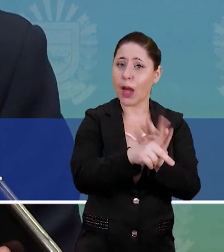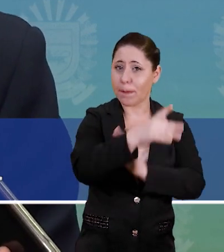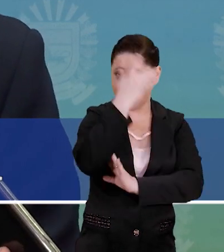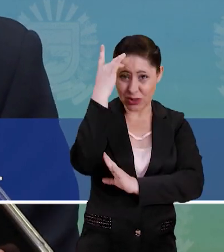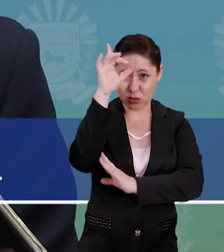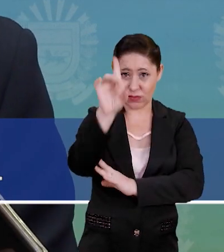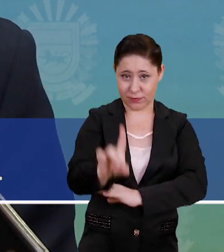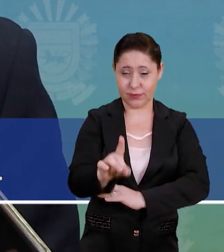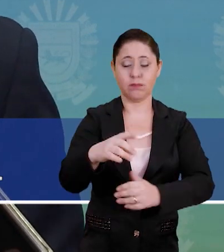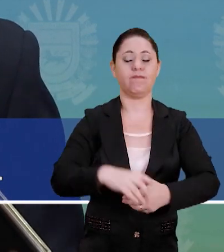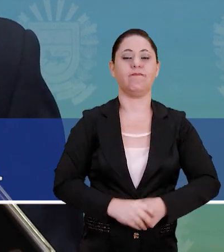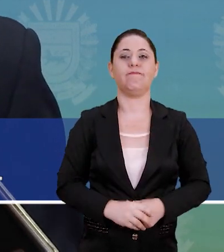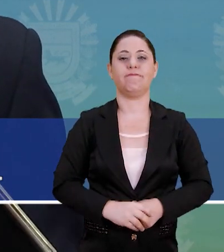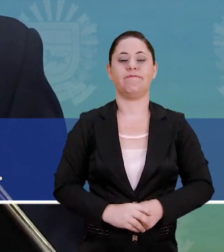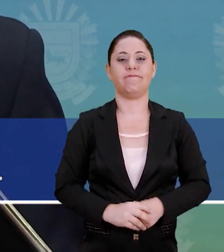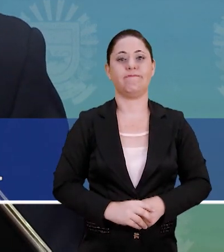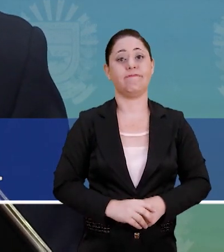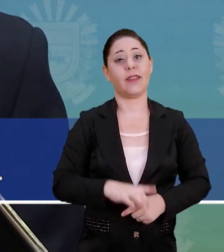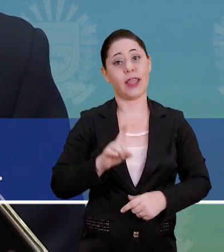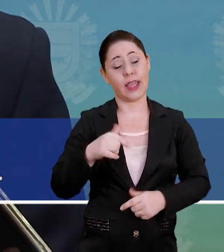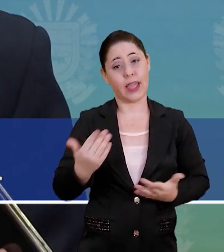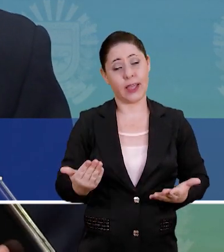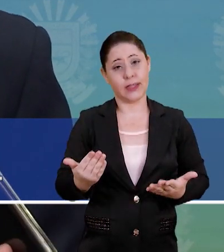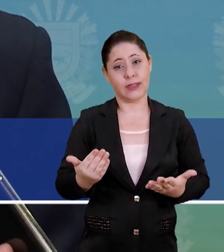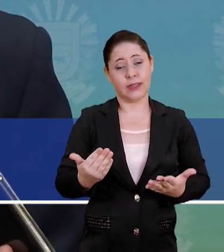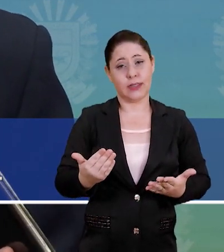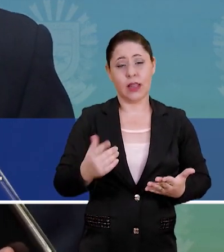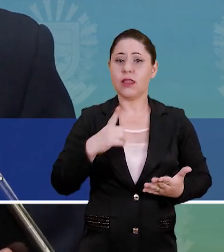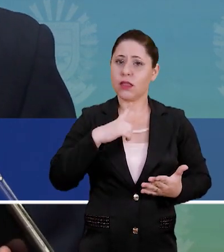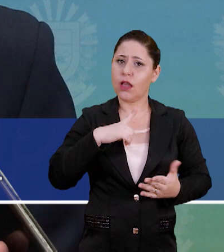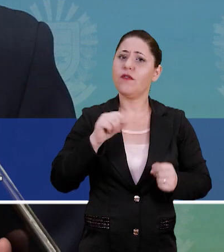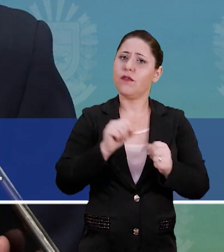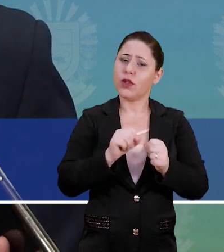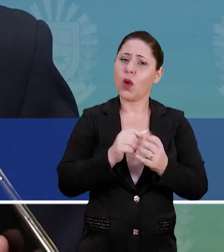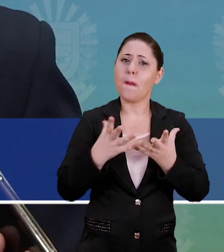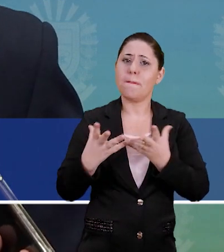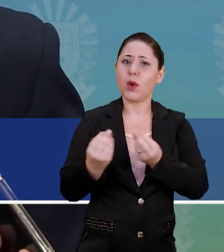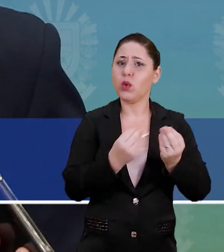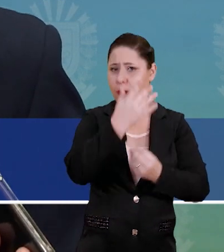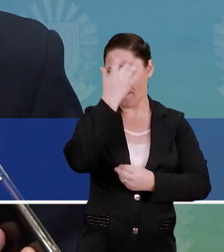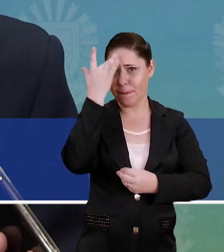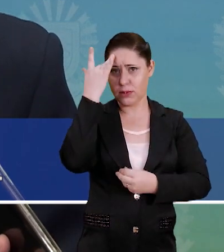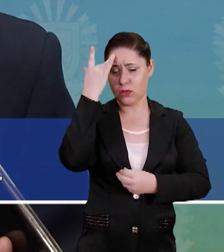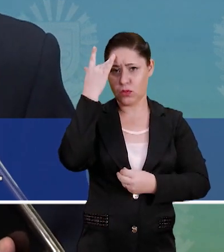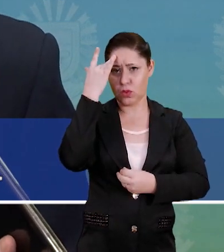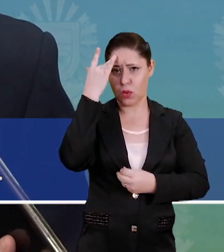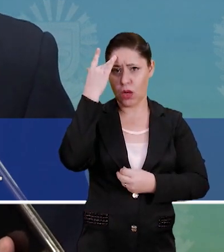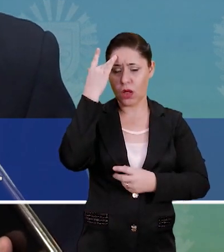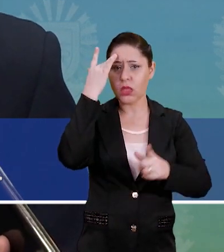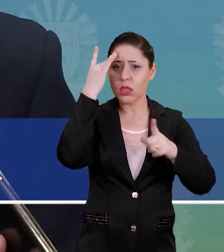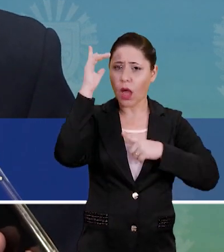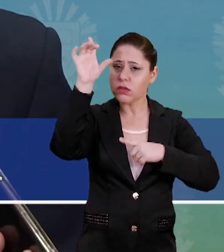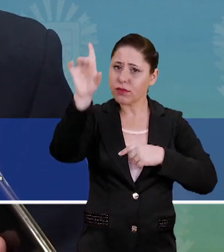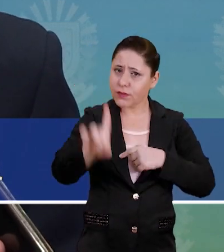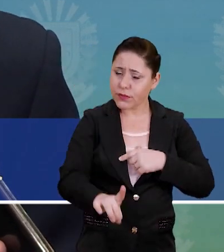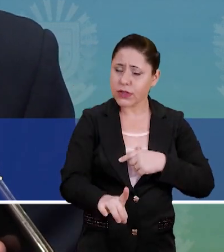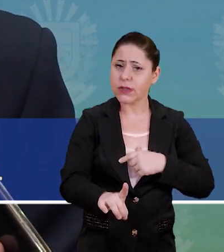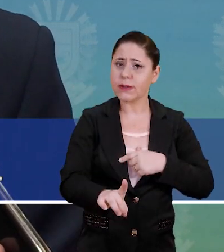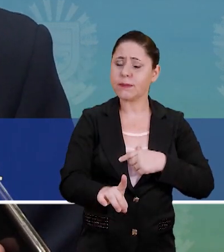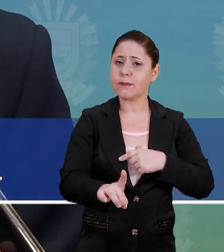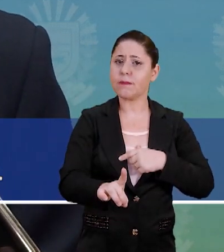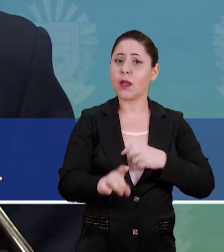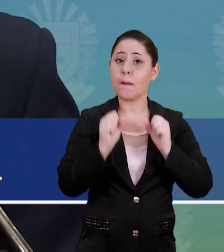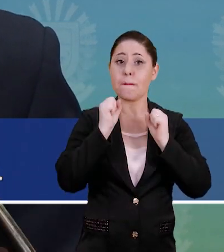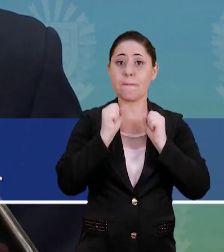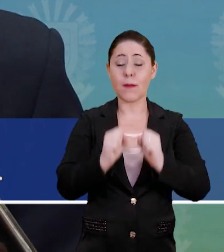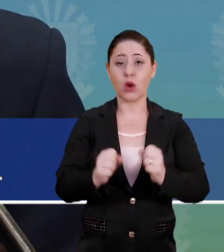vagas para pessoas com deficiência. E isso tem propiciado que muitas pessoas com